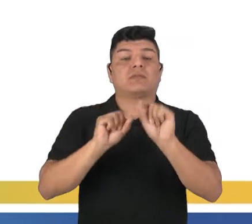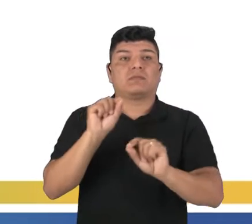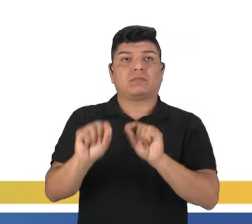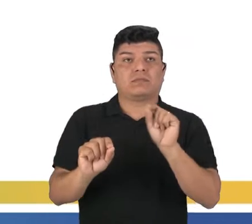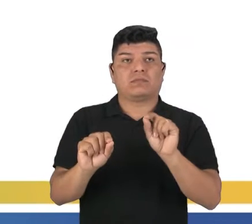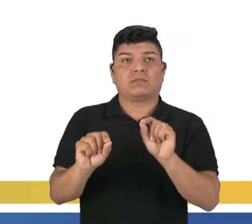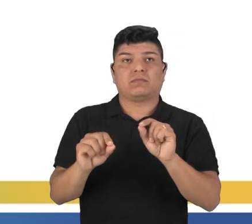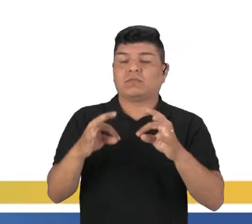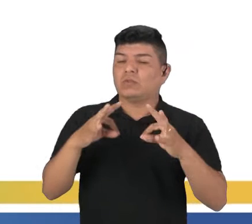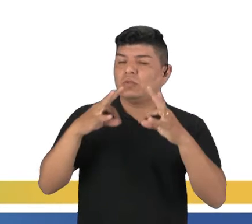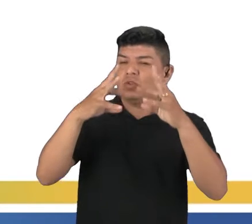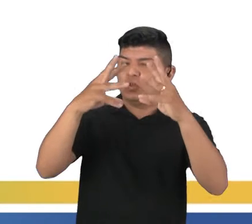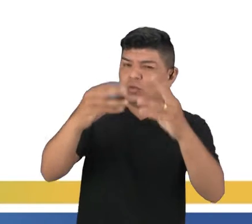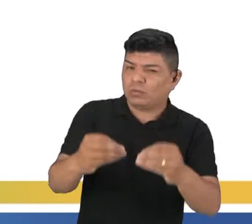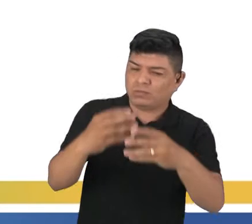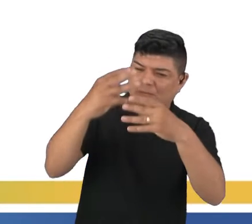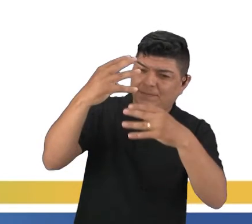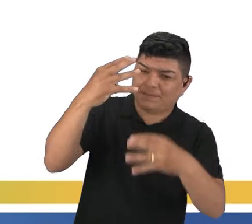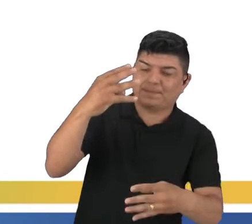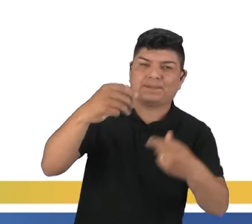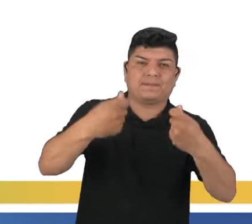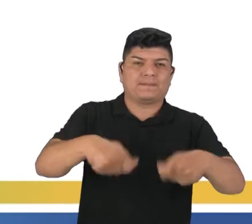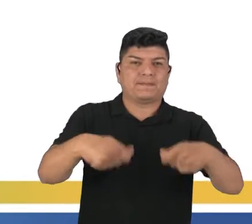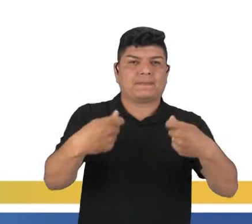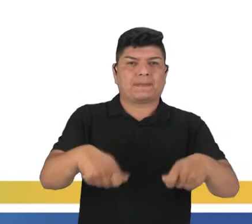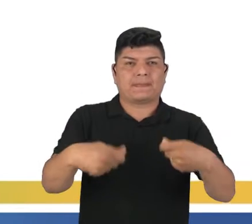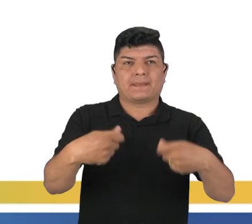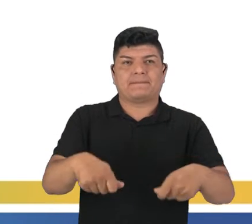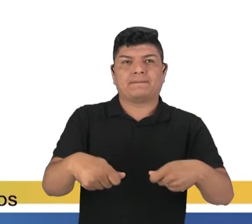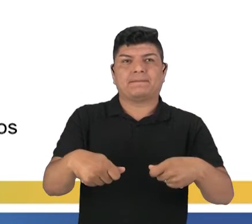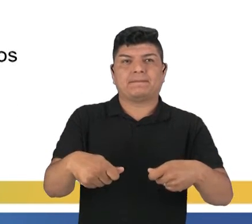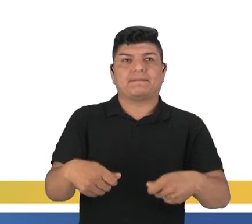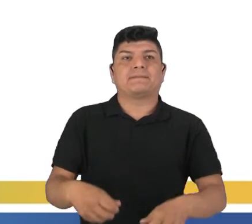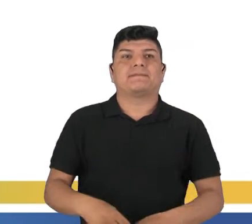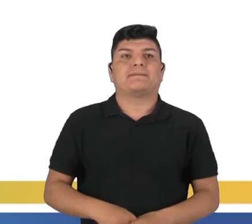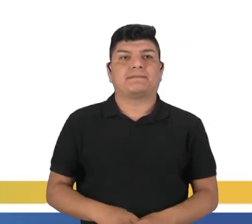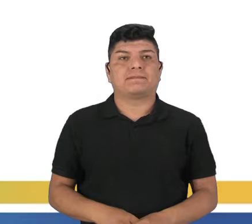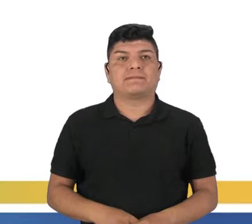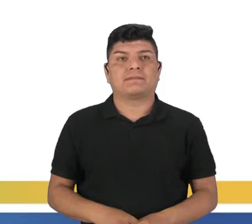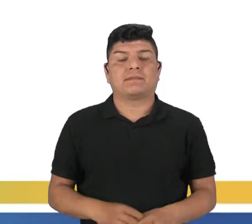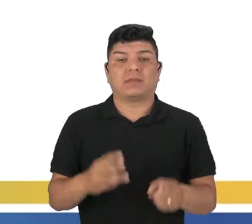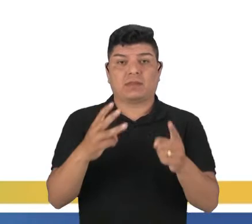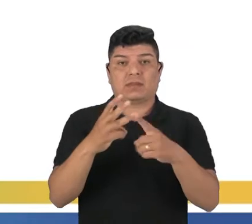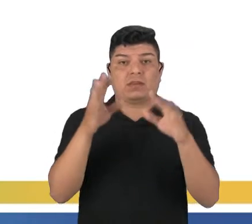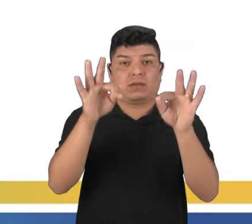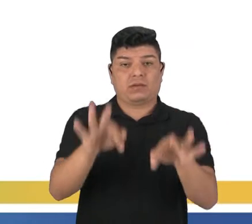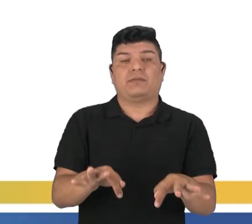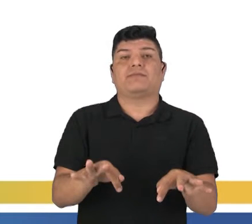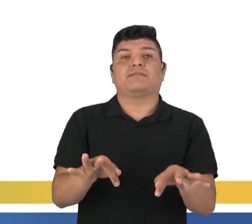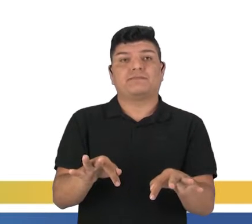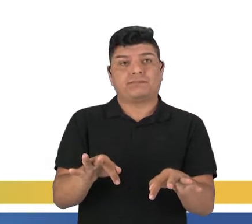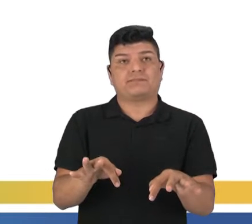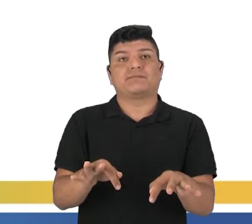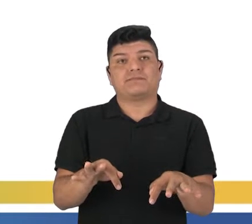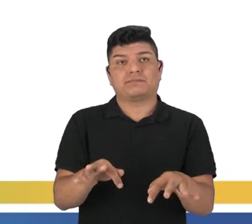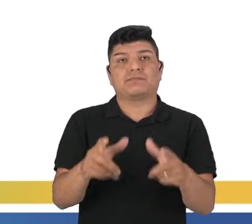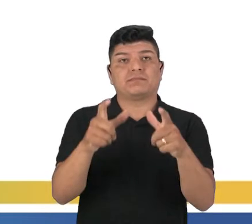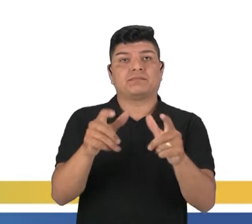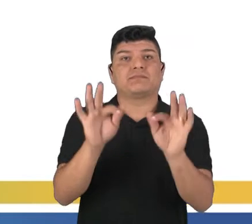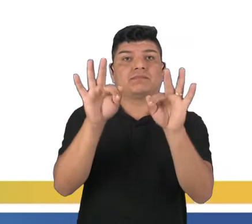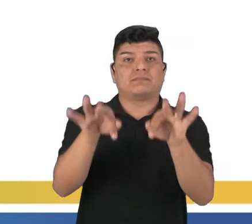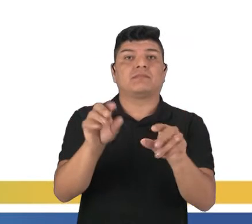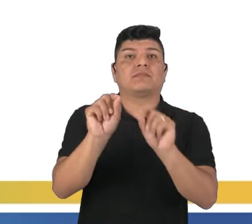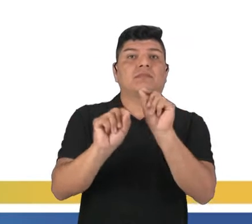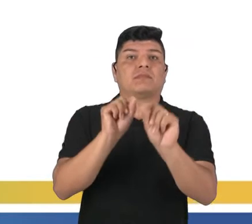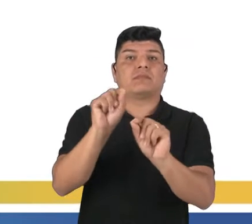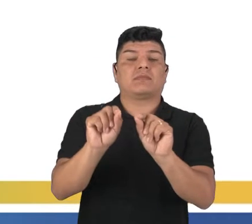quê? Dar todos os dados necessários, é a segunda parte, né? E a terceira parte, a conclusão,